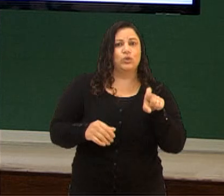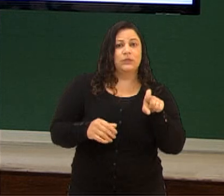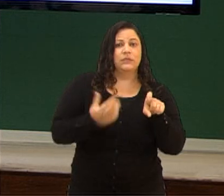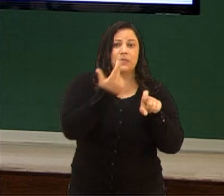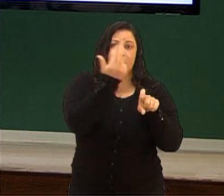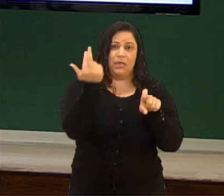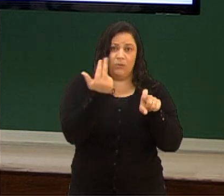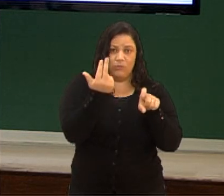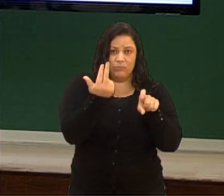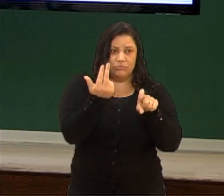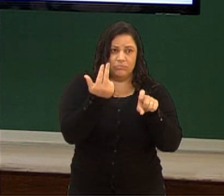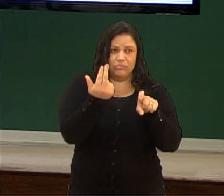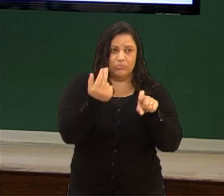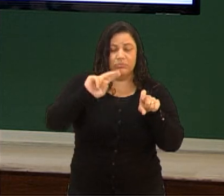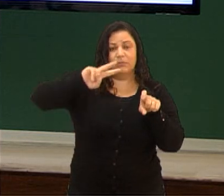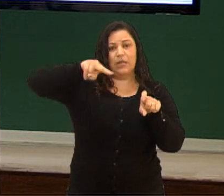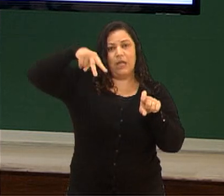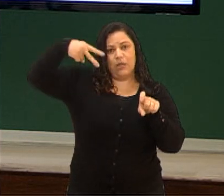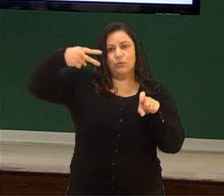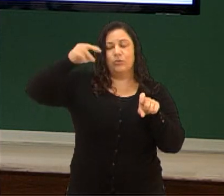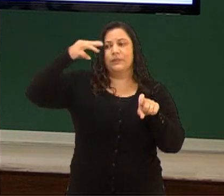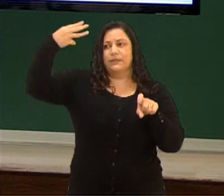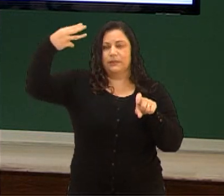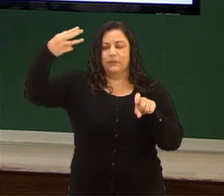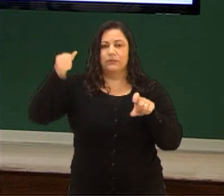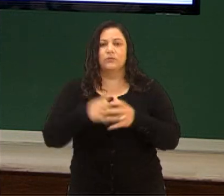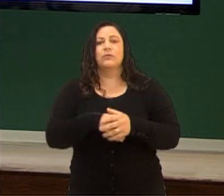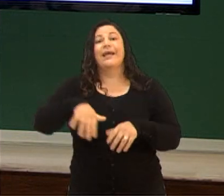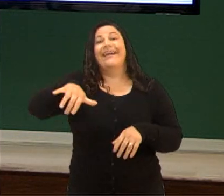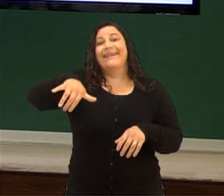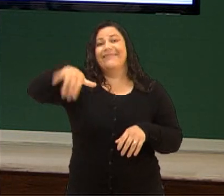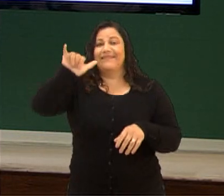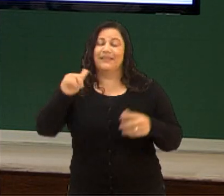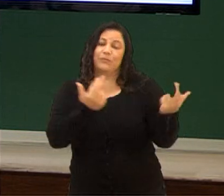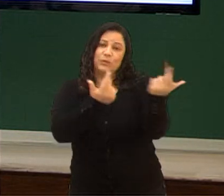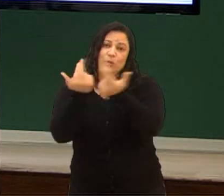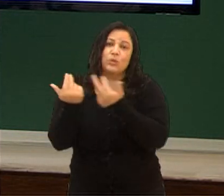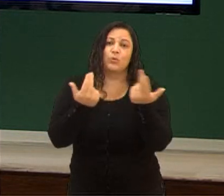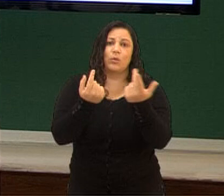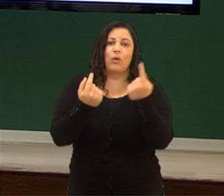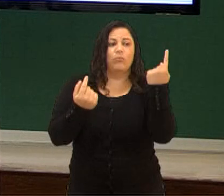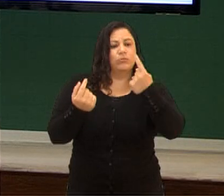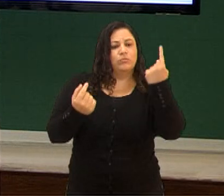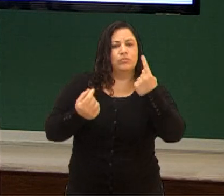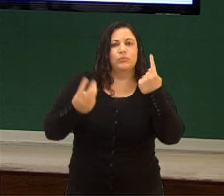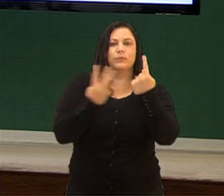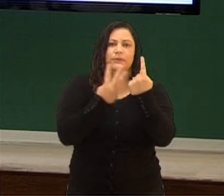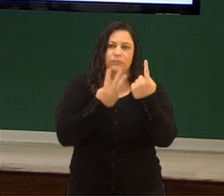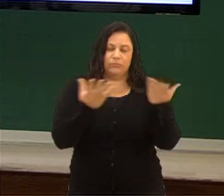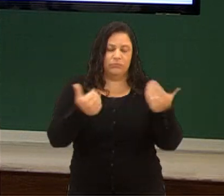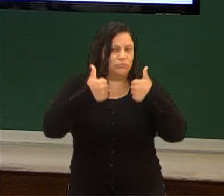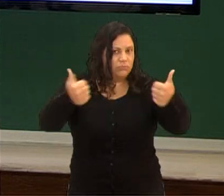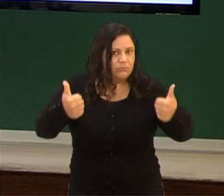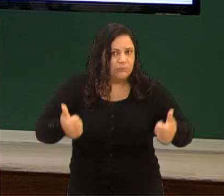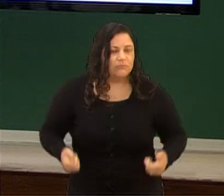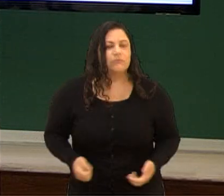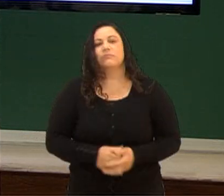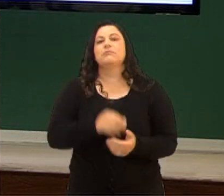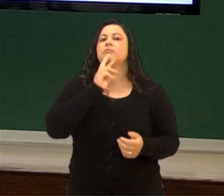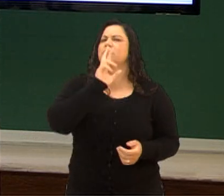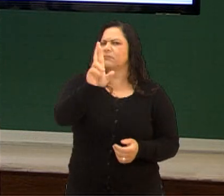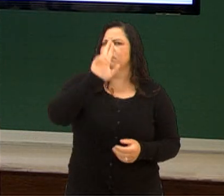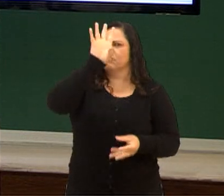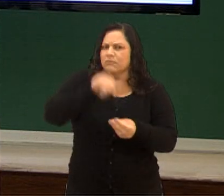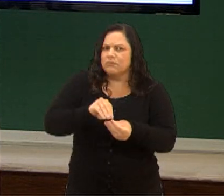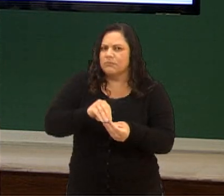igual, certo? A 2/3. E y é igual a 1/3, tudo bem? Agora, esse é o resultado